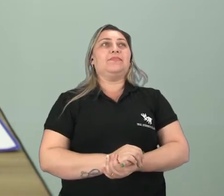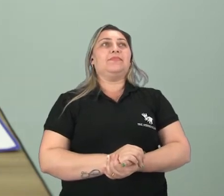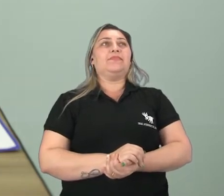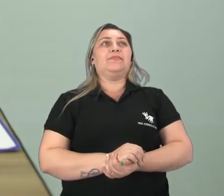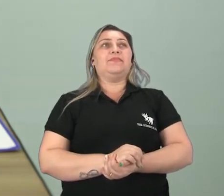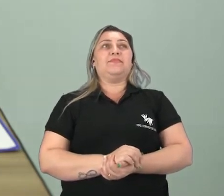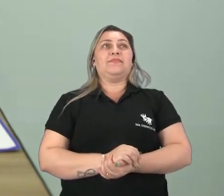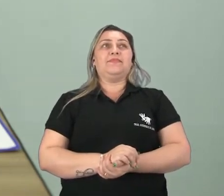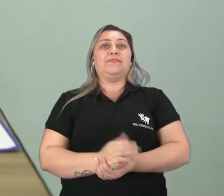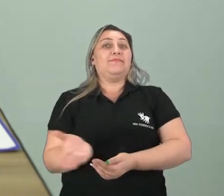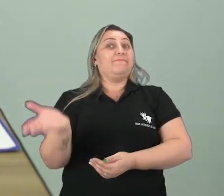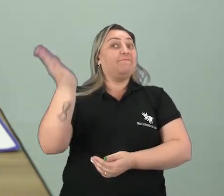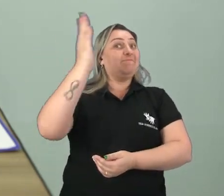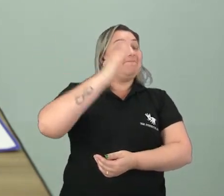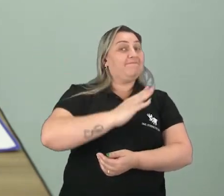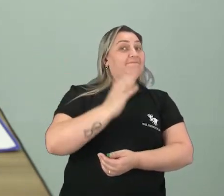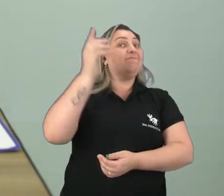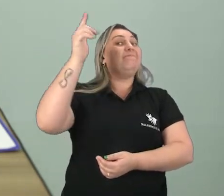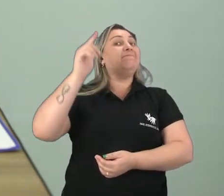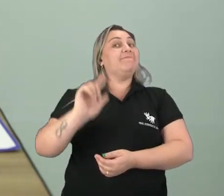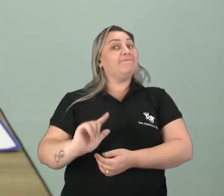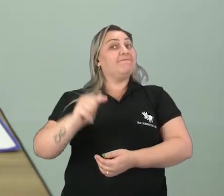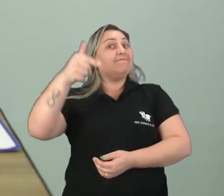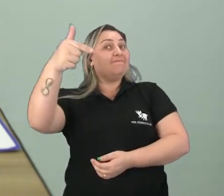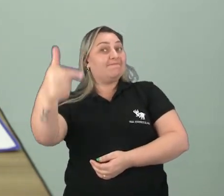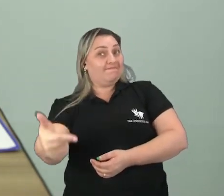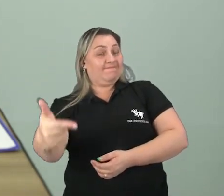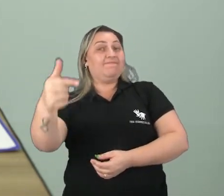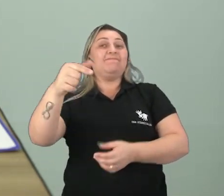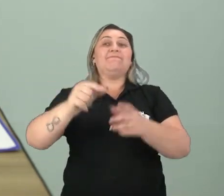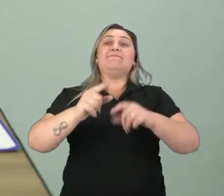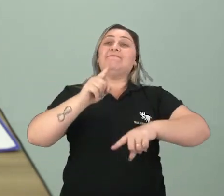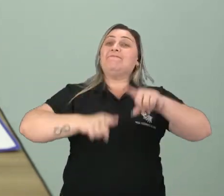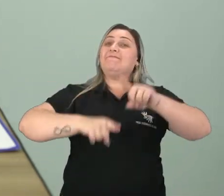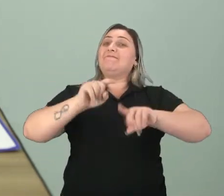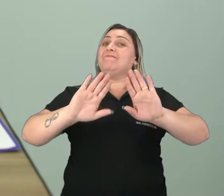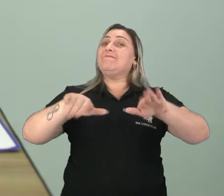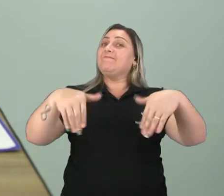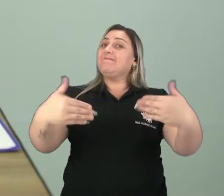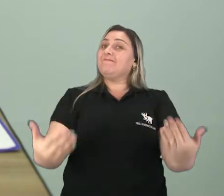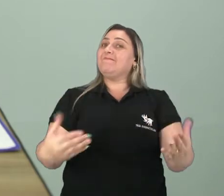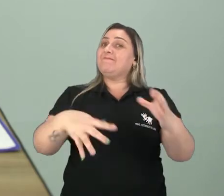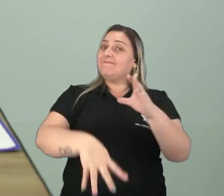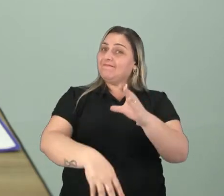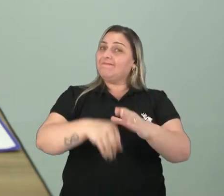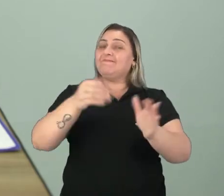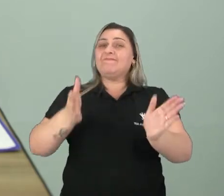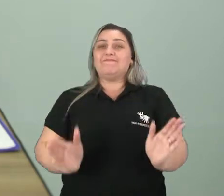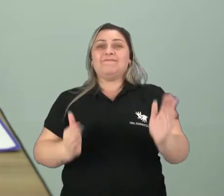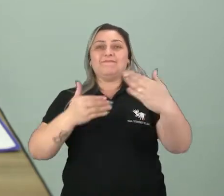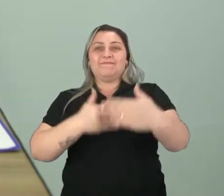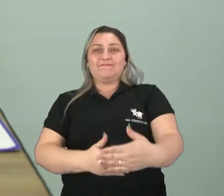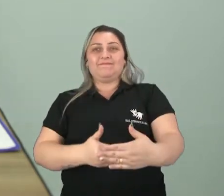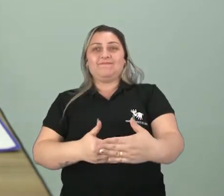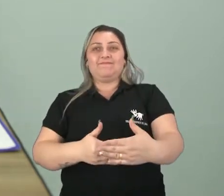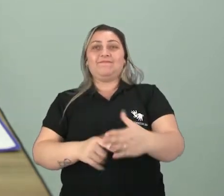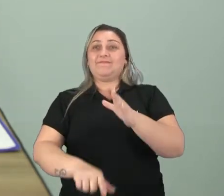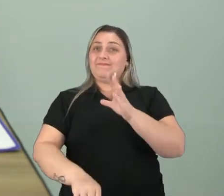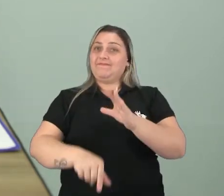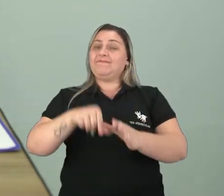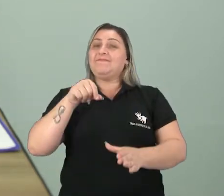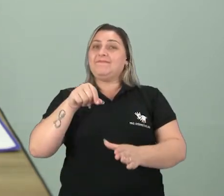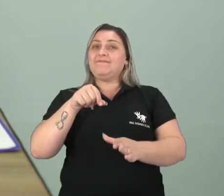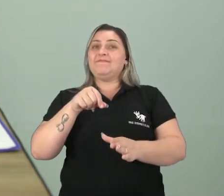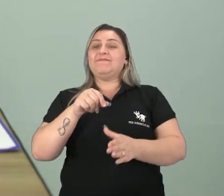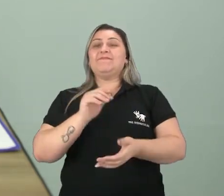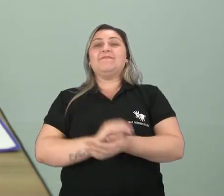Bom vamos lá para mais um objeto qual será o objeto que vai sair desta caixinha que eu vou tirar da